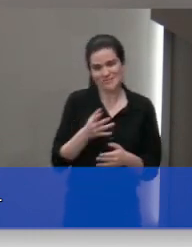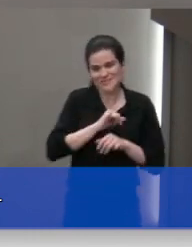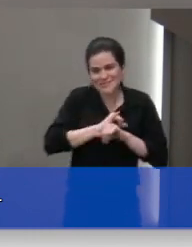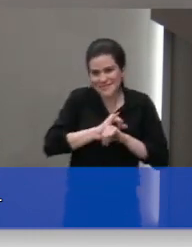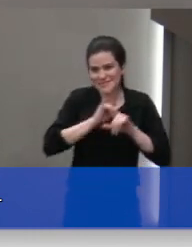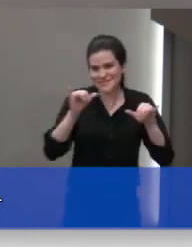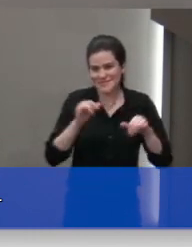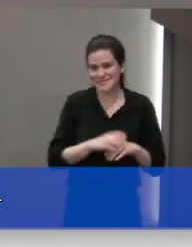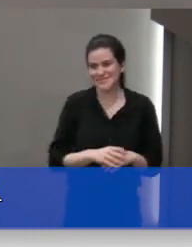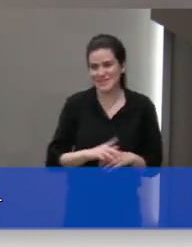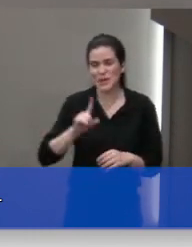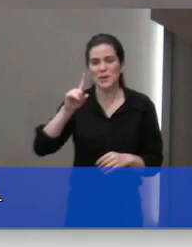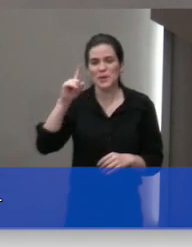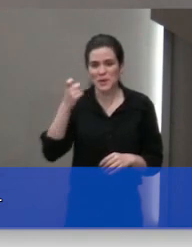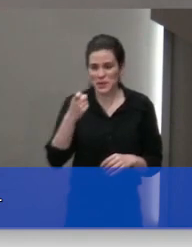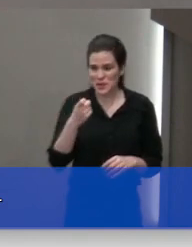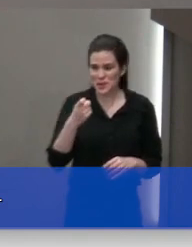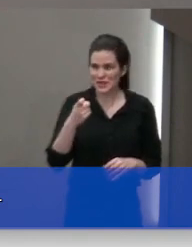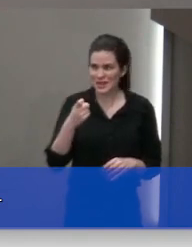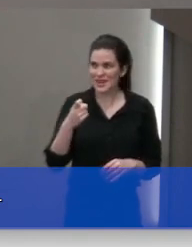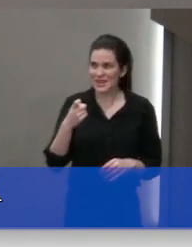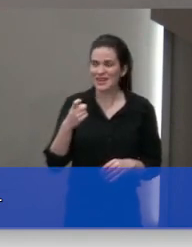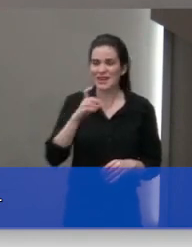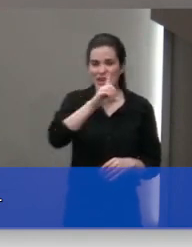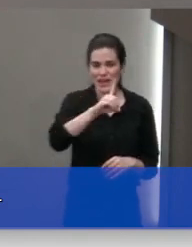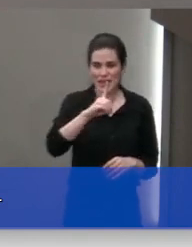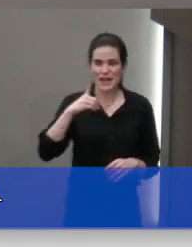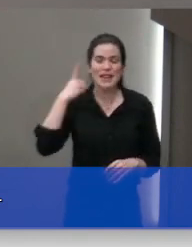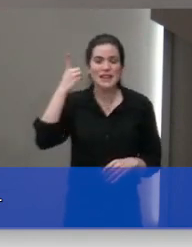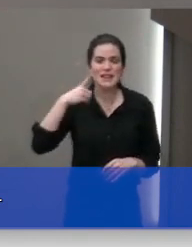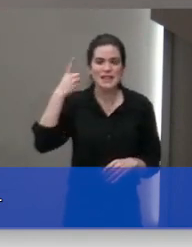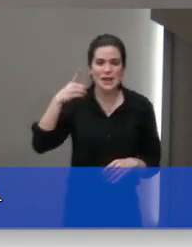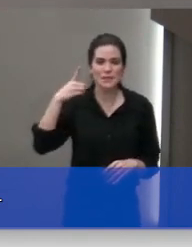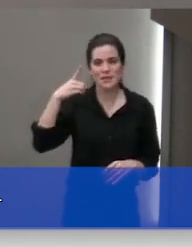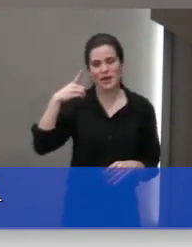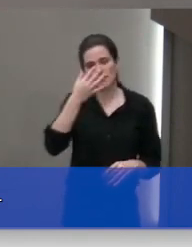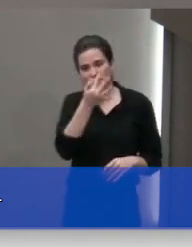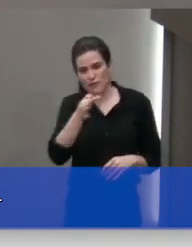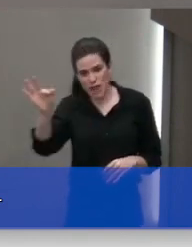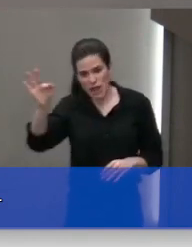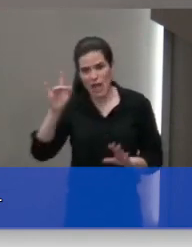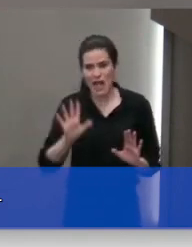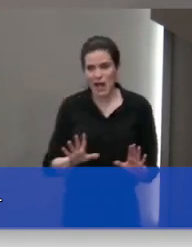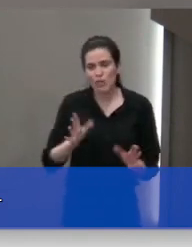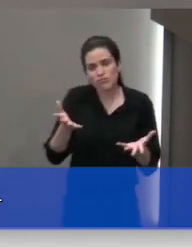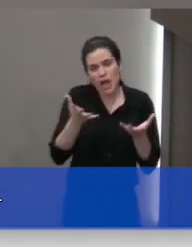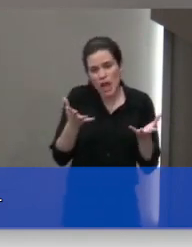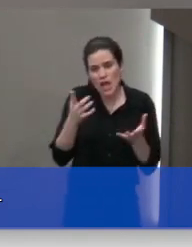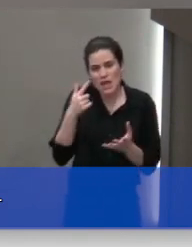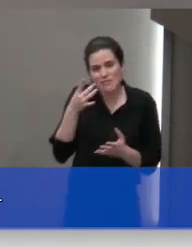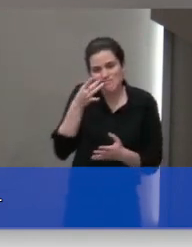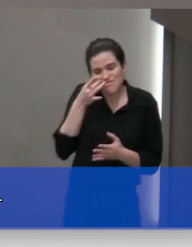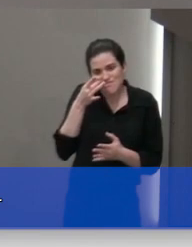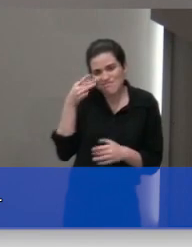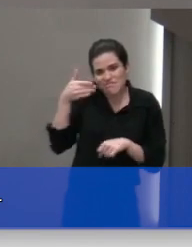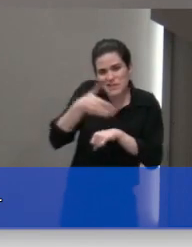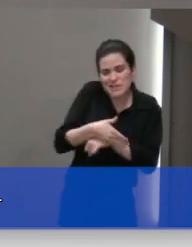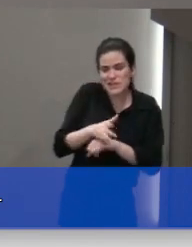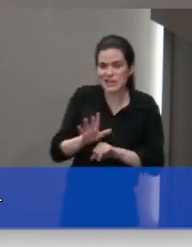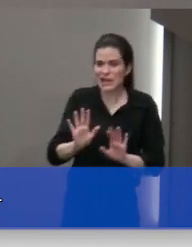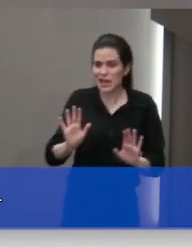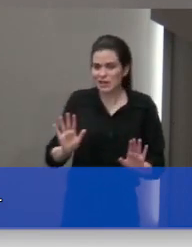federal, Fernando Machado Carrião, era para estar aqui presente, mas acho que se atrasou alguma coisa, mas ele deixou uma mensagem e fez o nosso vídeo